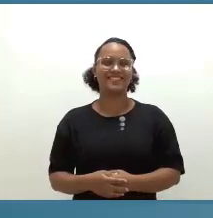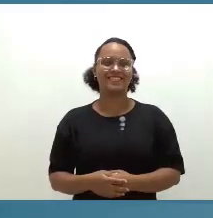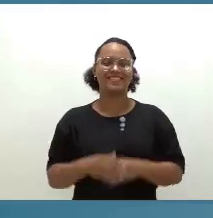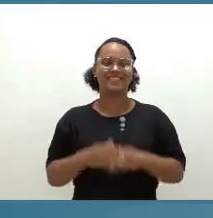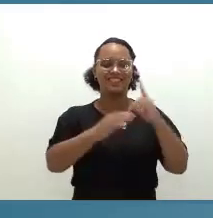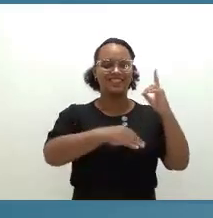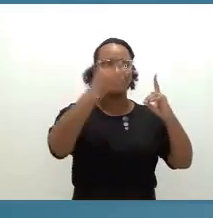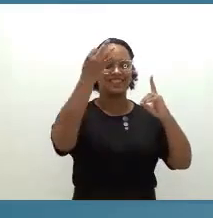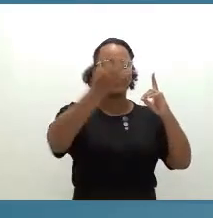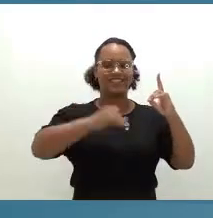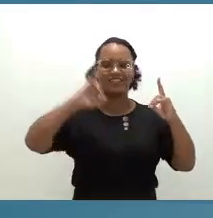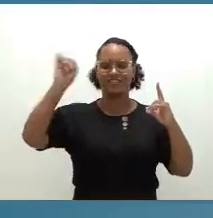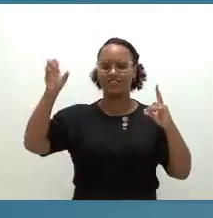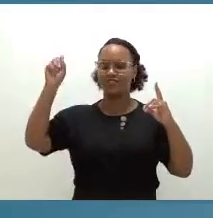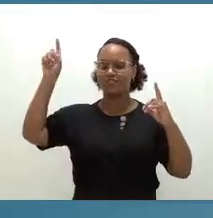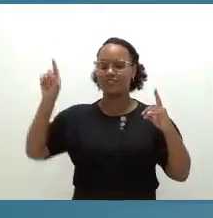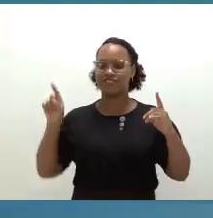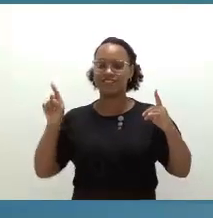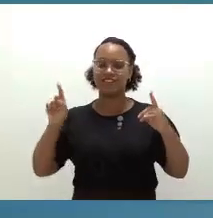Desembargador José Maria.